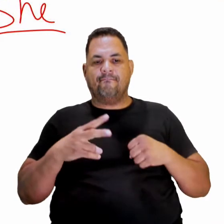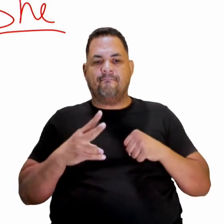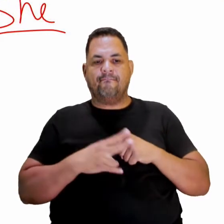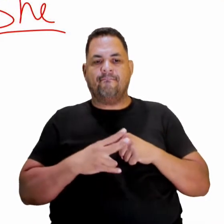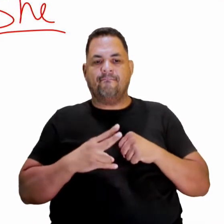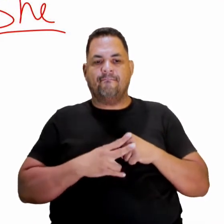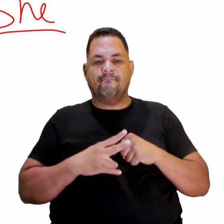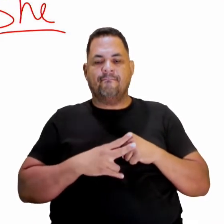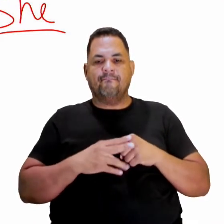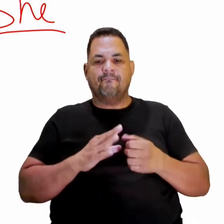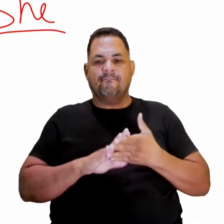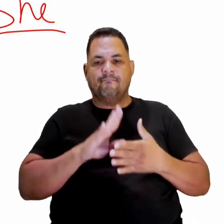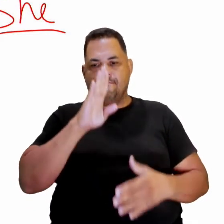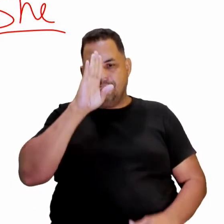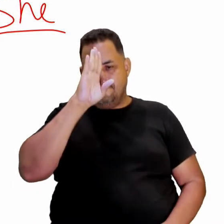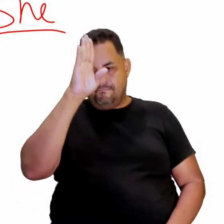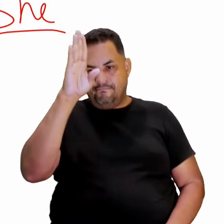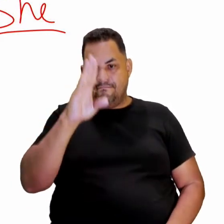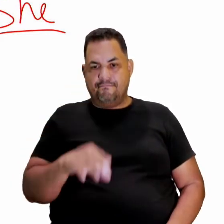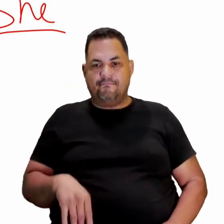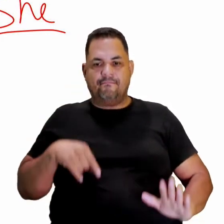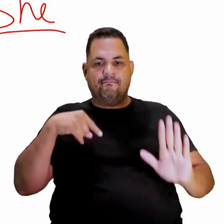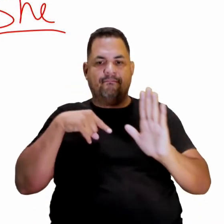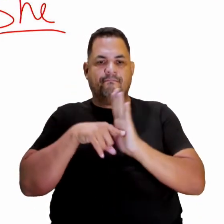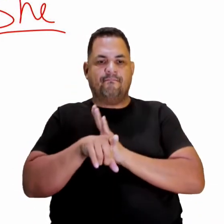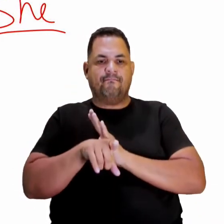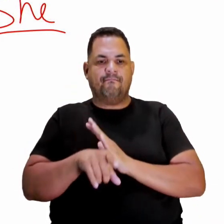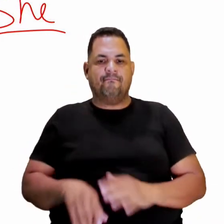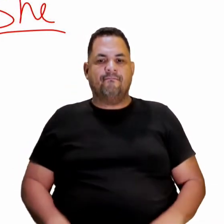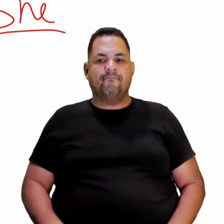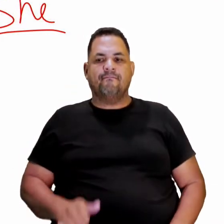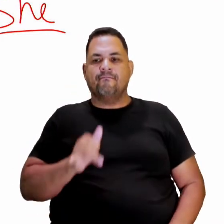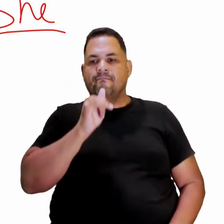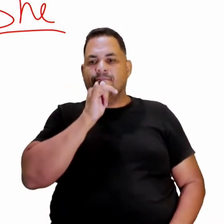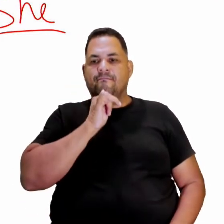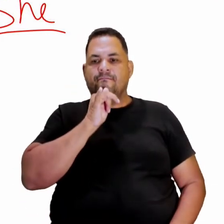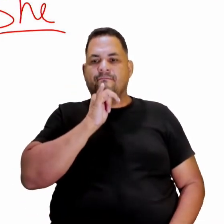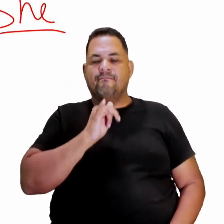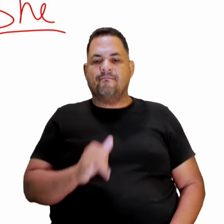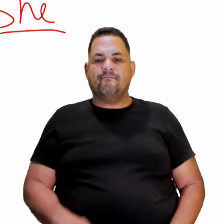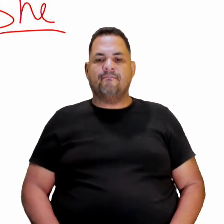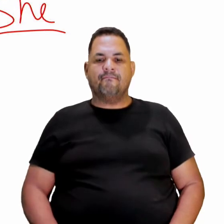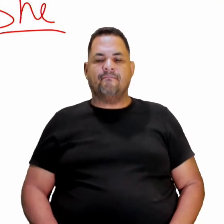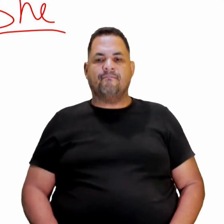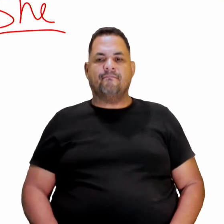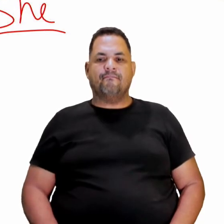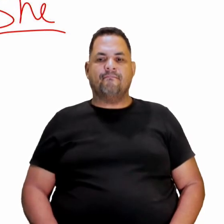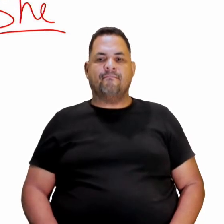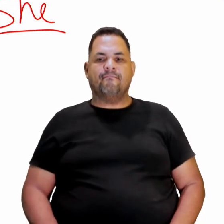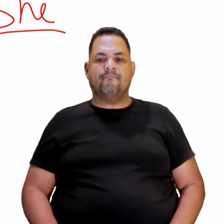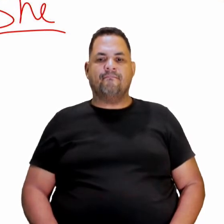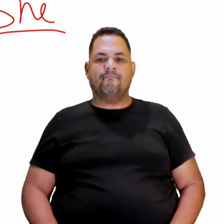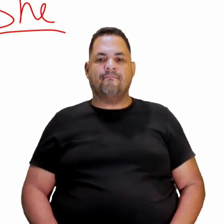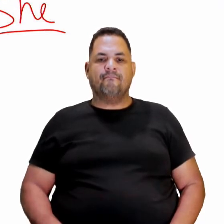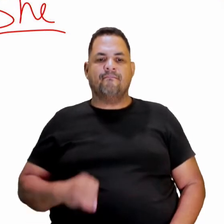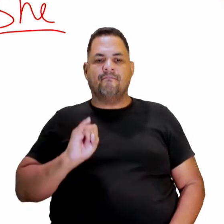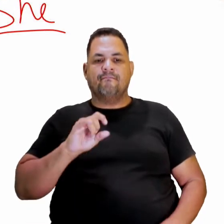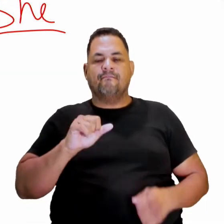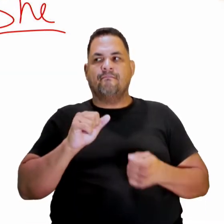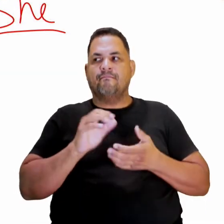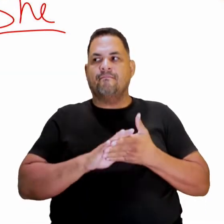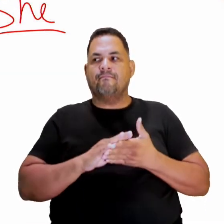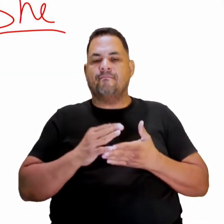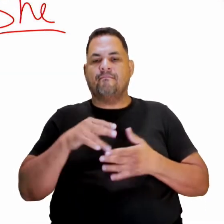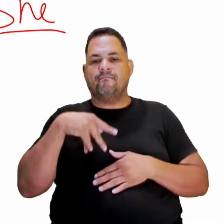verbo principal, né? O verbo da pergunta. Como, por exemplo, did you work last holiday? Se você for